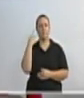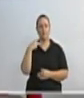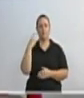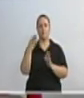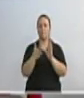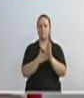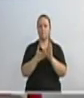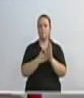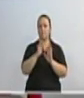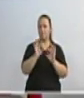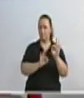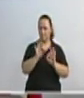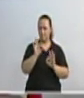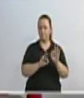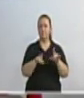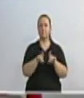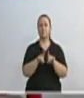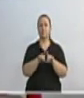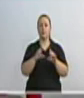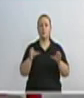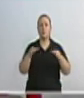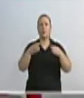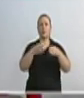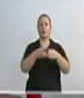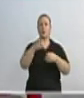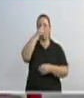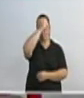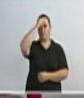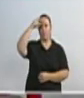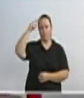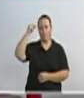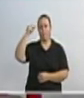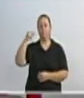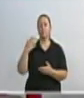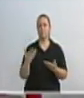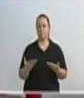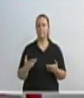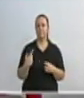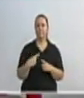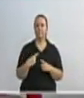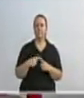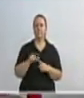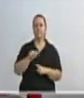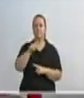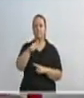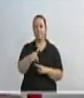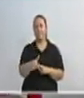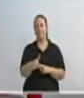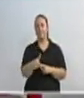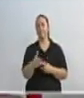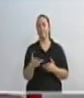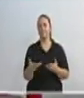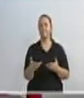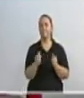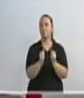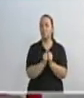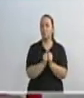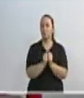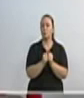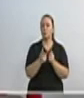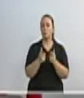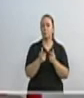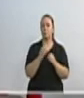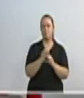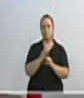e, sobretudo, a equipe da Prefeitura, que, na sequência, através do arquiteto